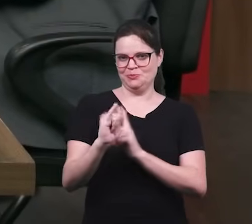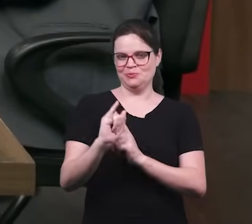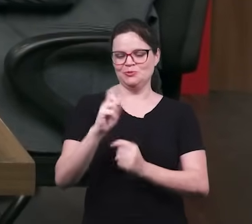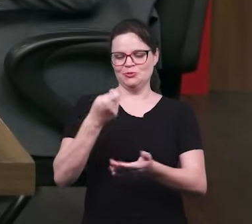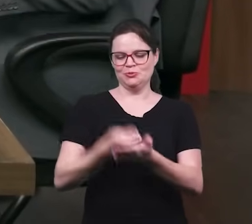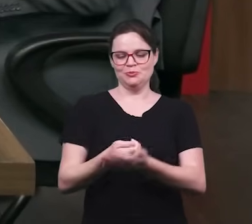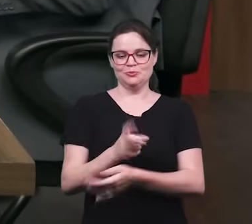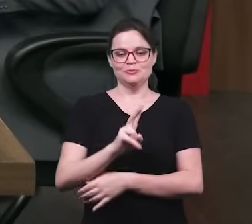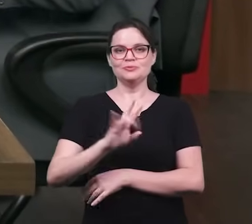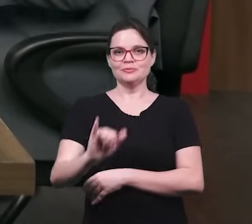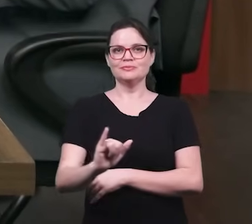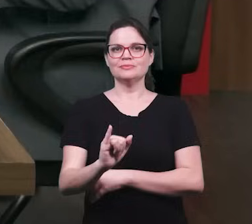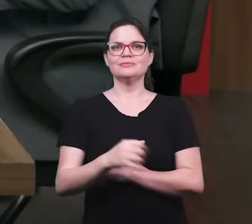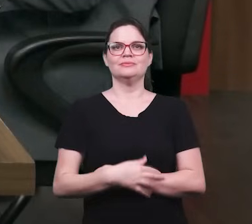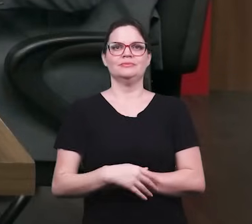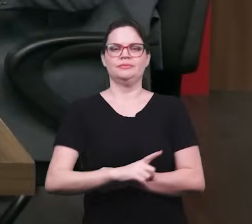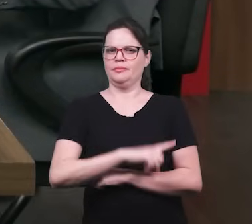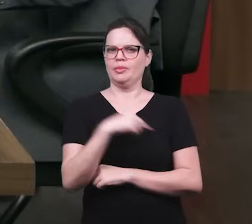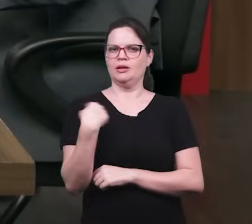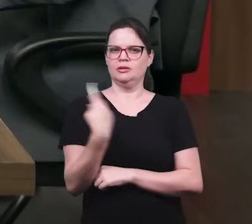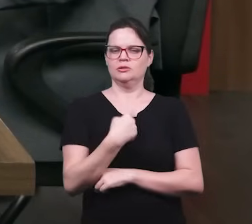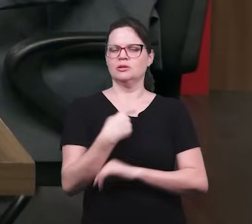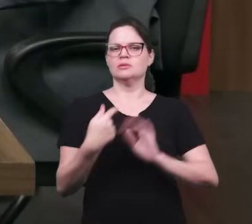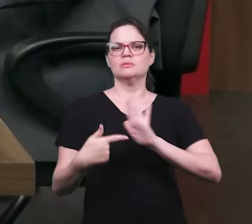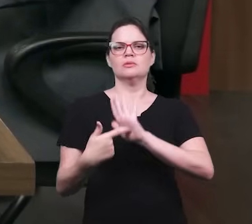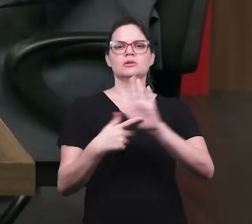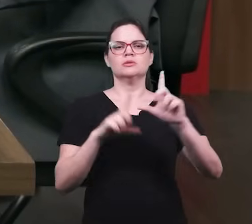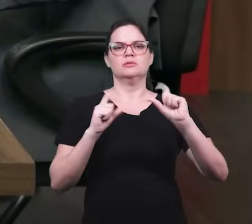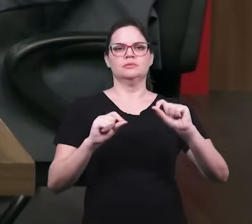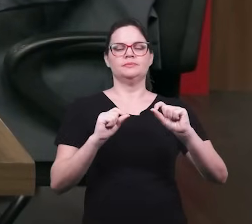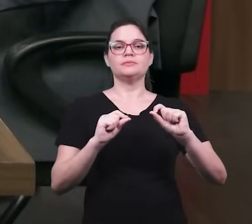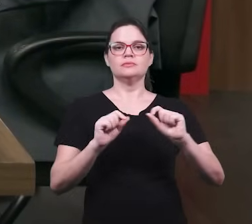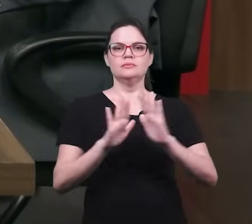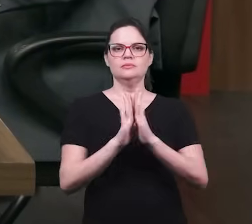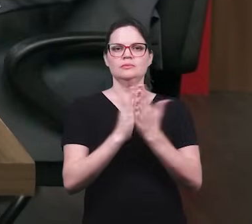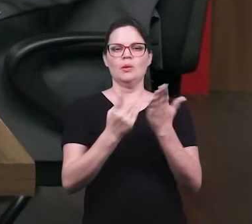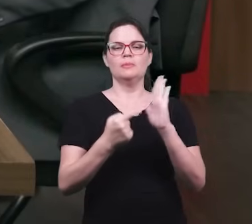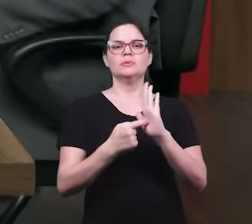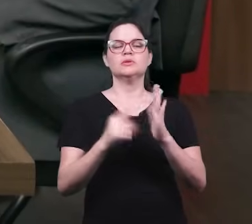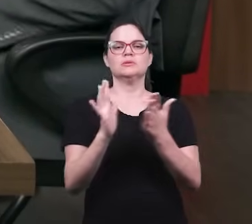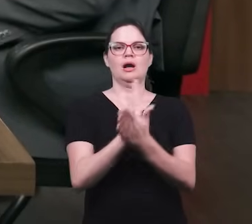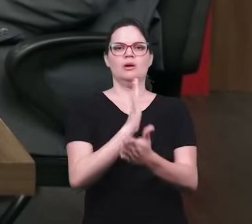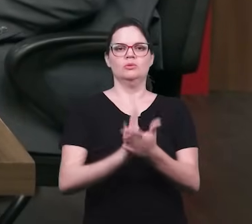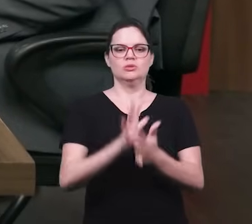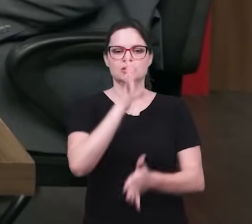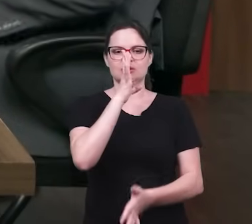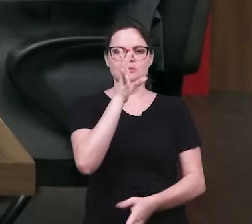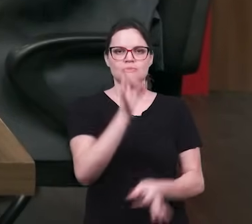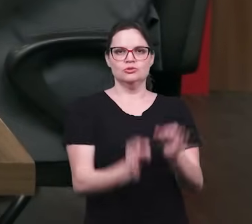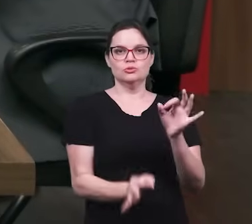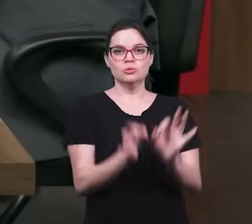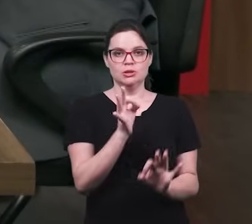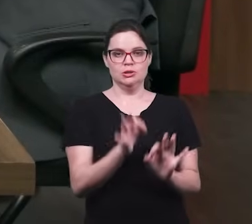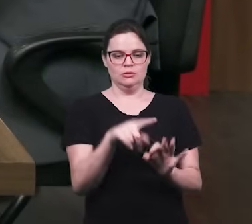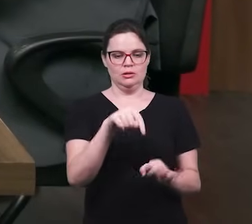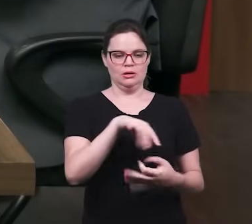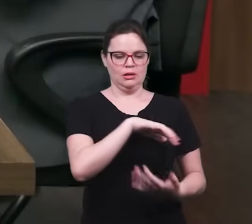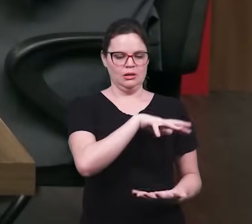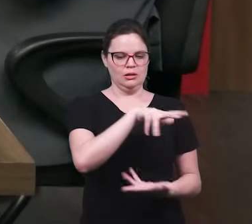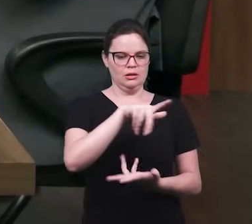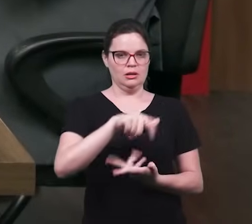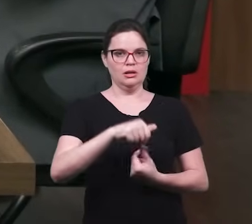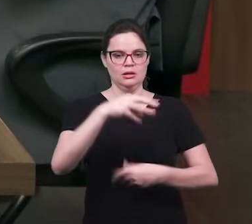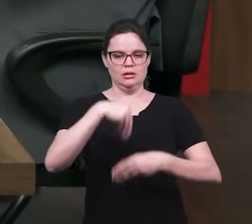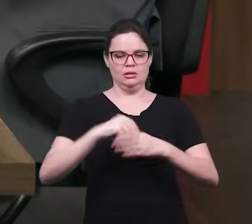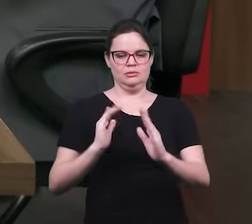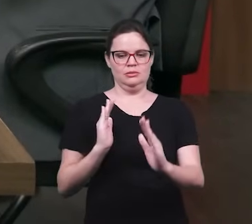e podemos dizer que a palavra ela vai falar a respeito de alguns juízos, né, doutor Alexandre, juízos sobre a terra neste tempo